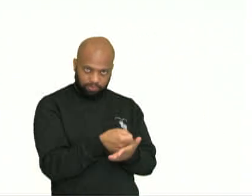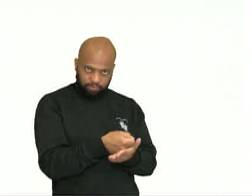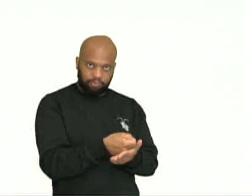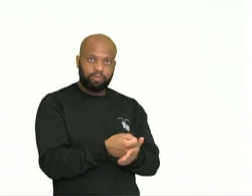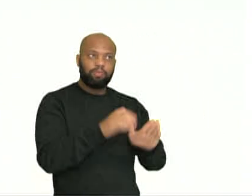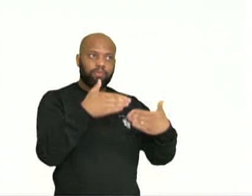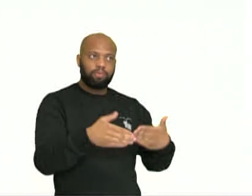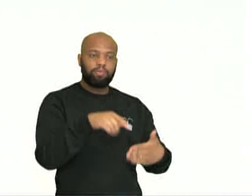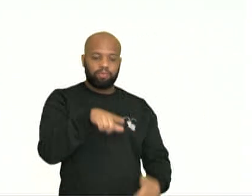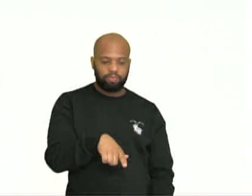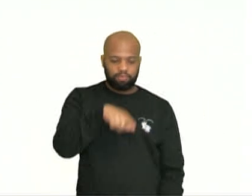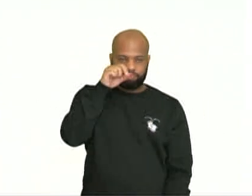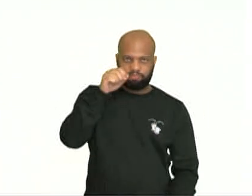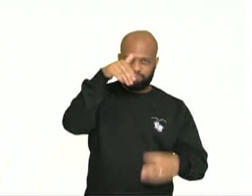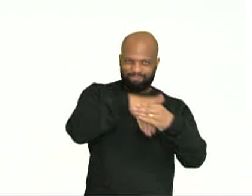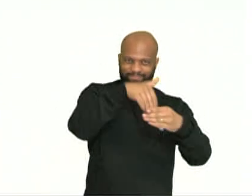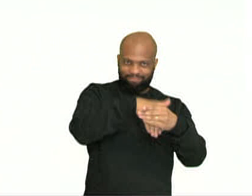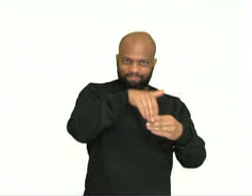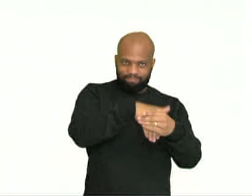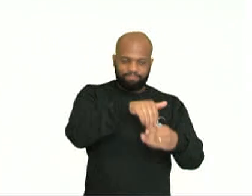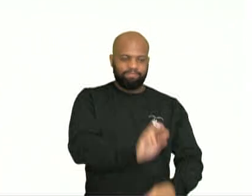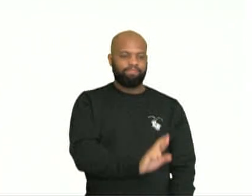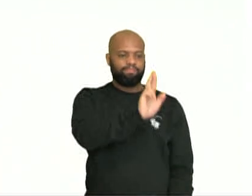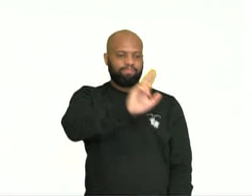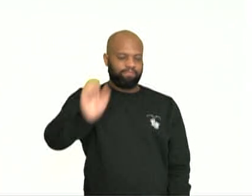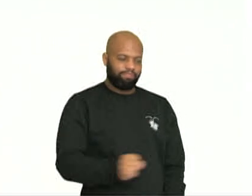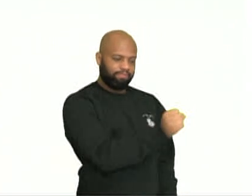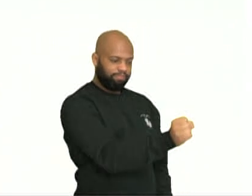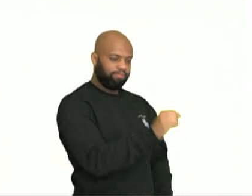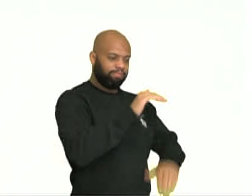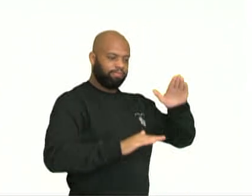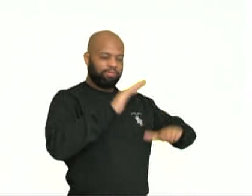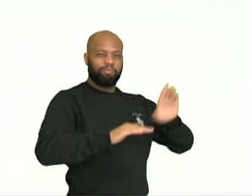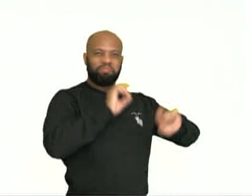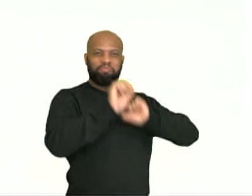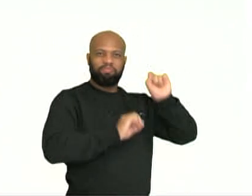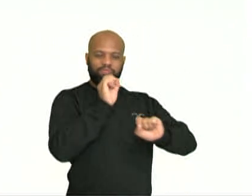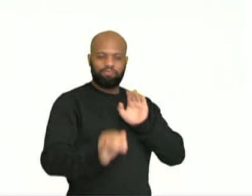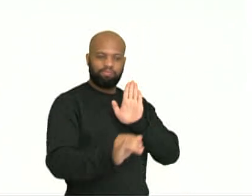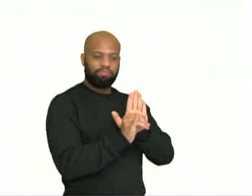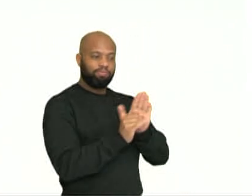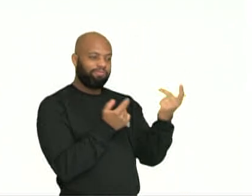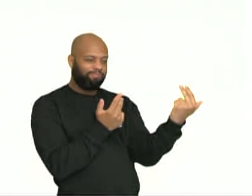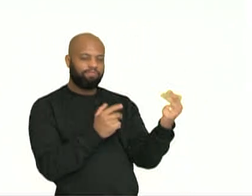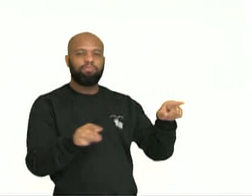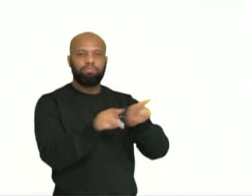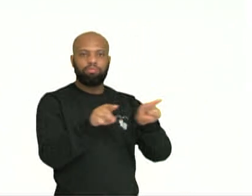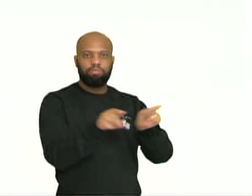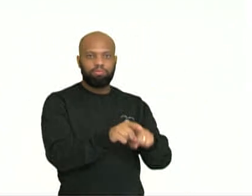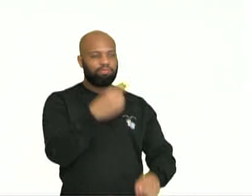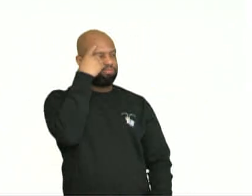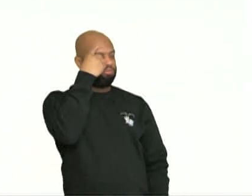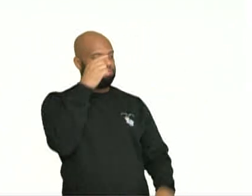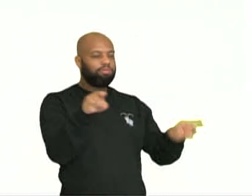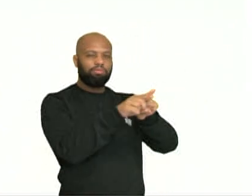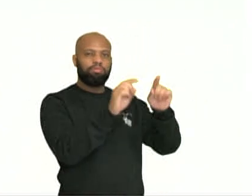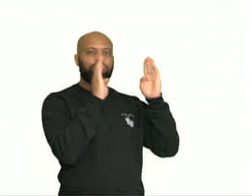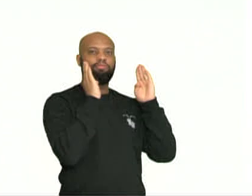é que elege e coloca os seus representantes de acordo com a identificação e de acordo com o